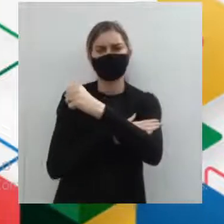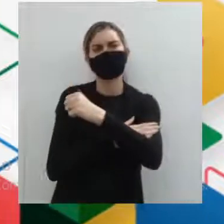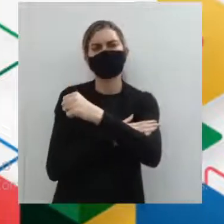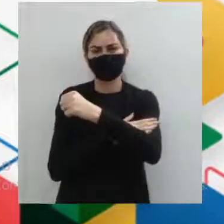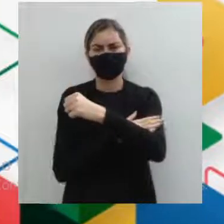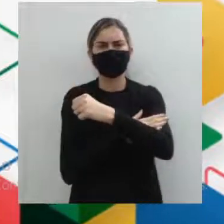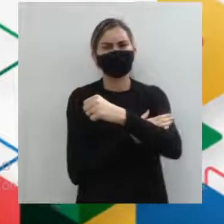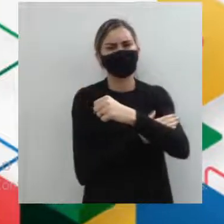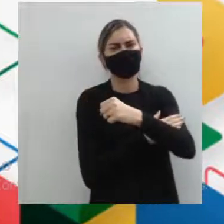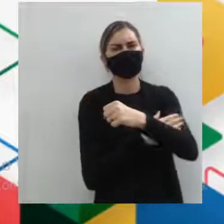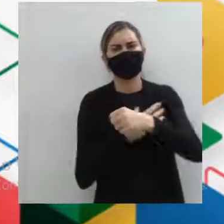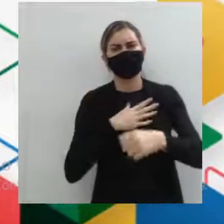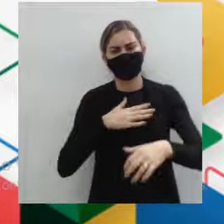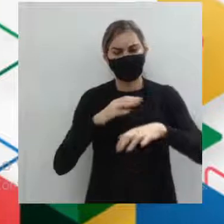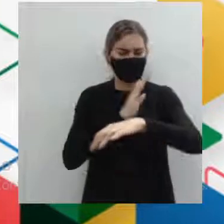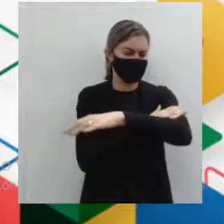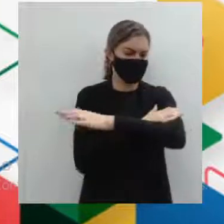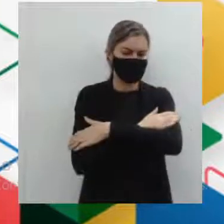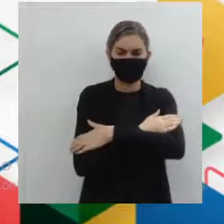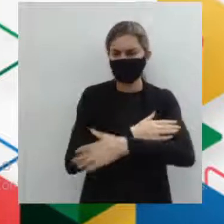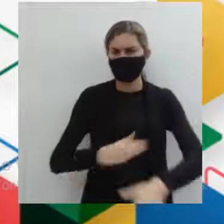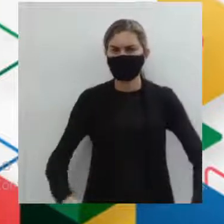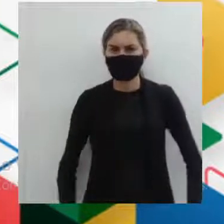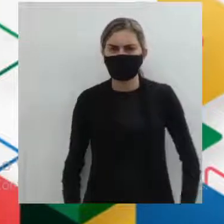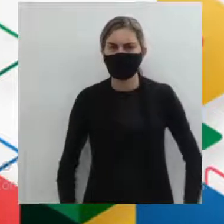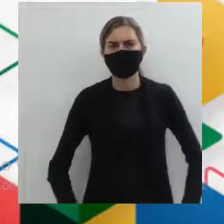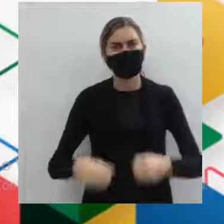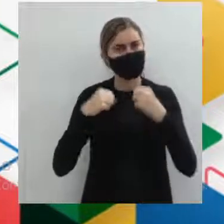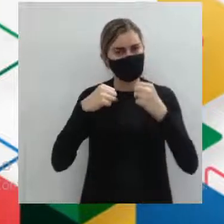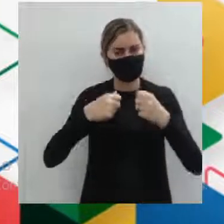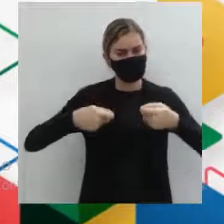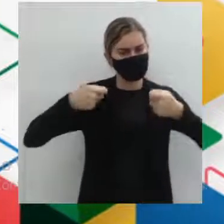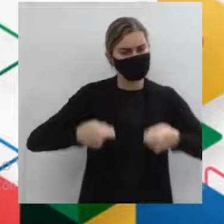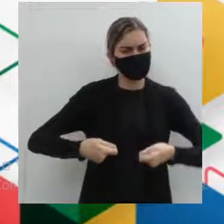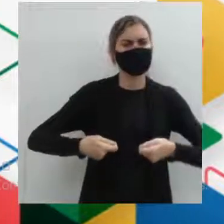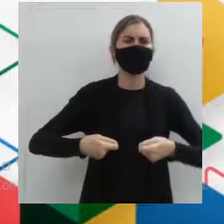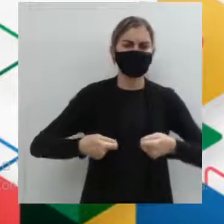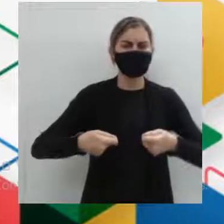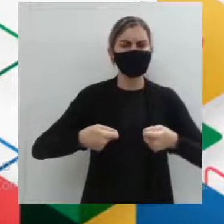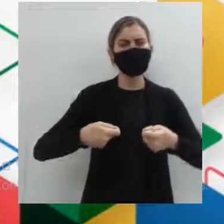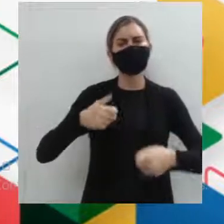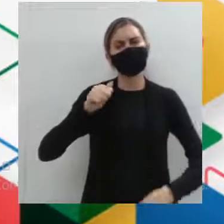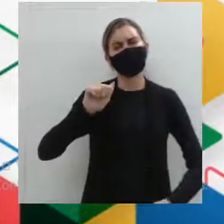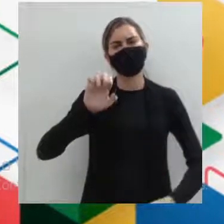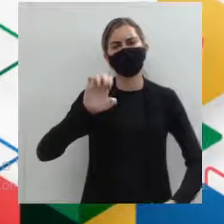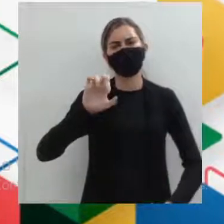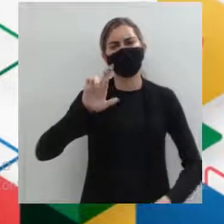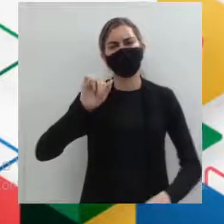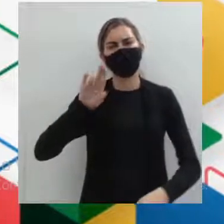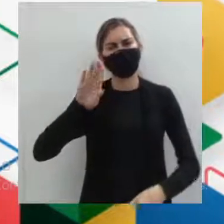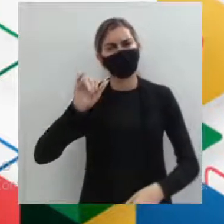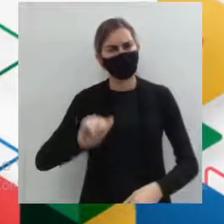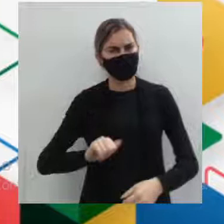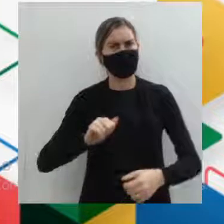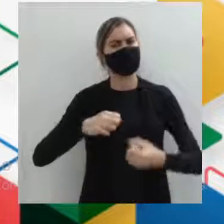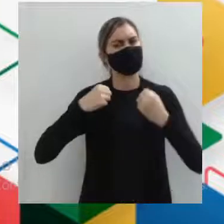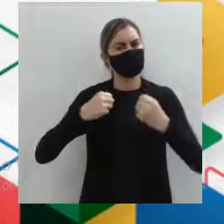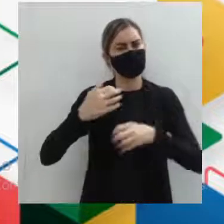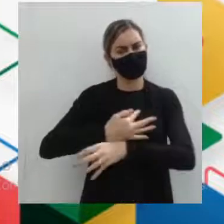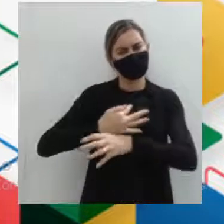Na força dos membros superiores e inferiores, resistência anaeróbica, resistência aeróbica